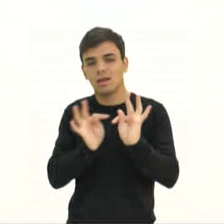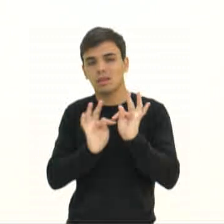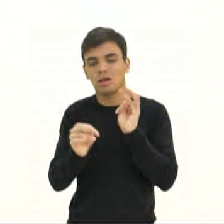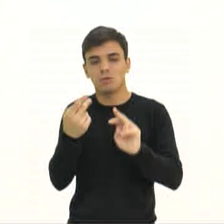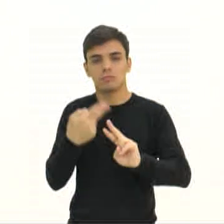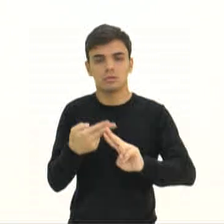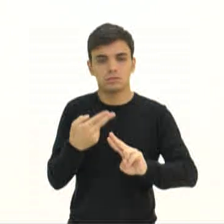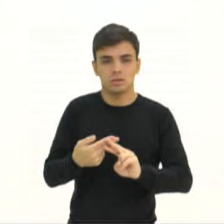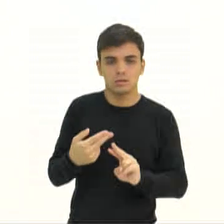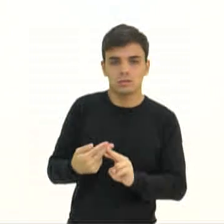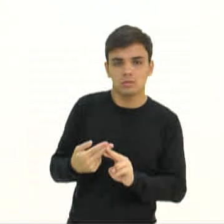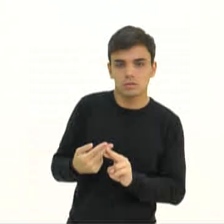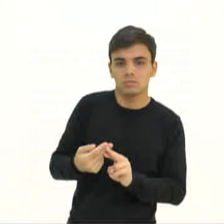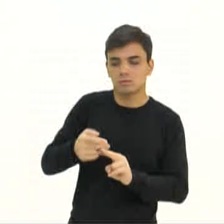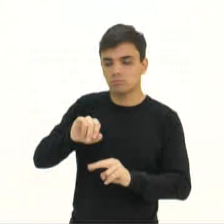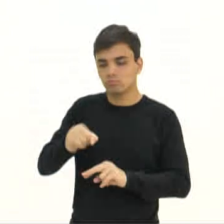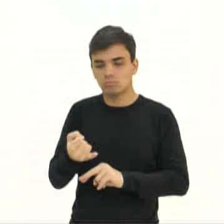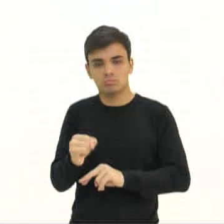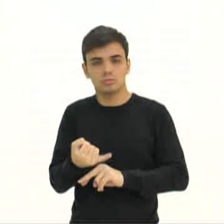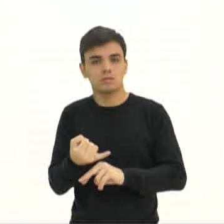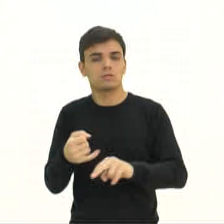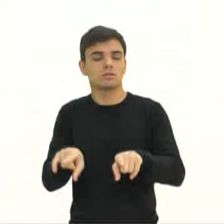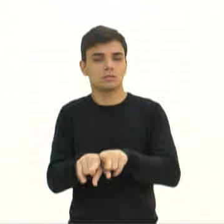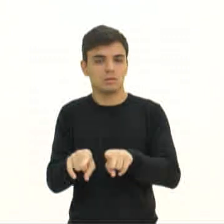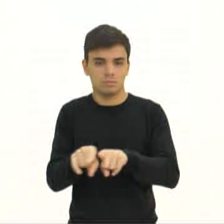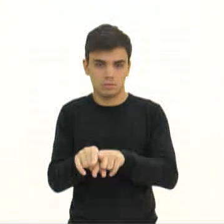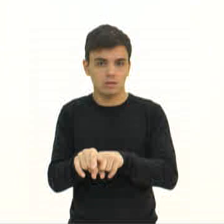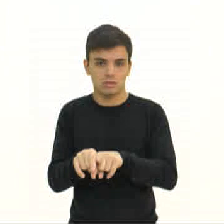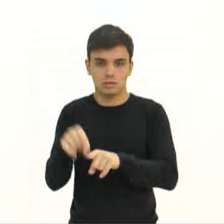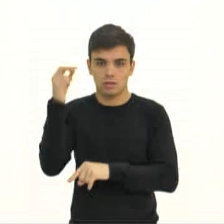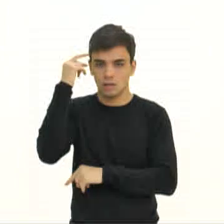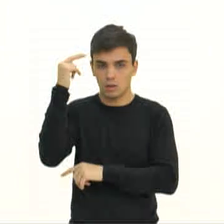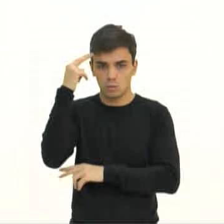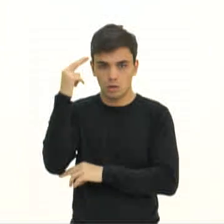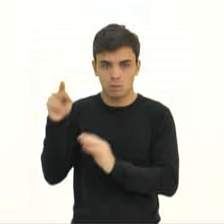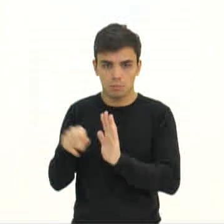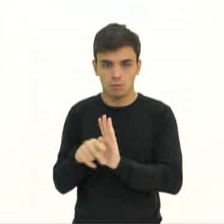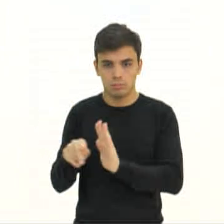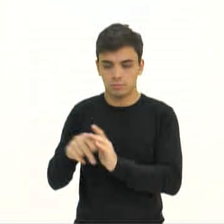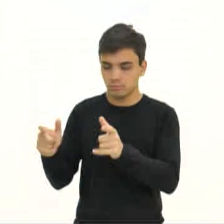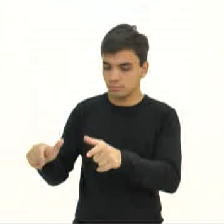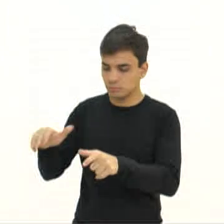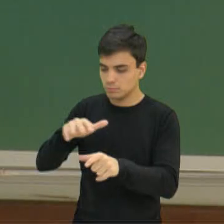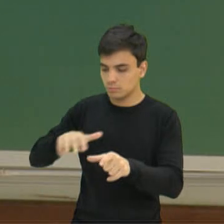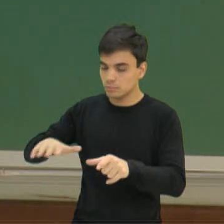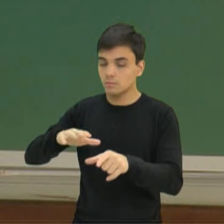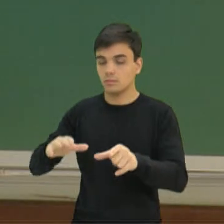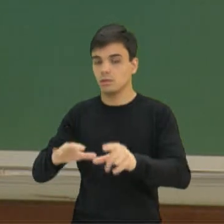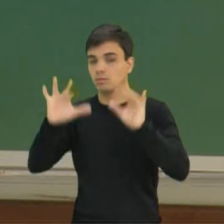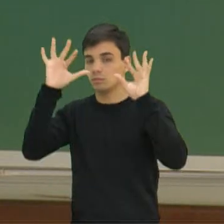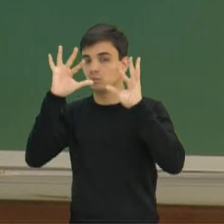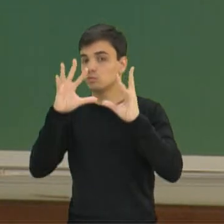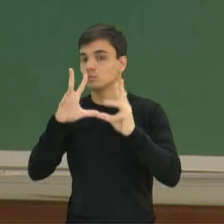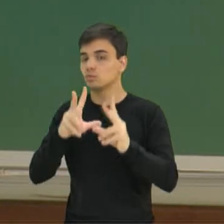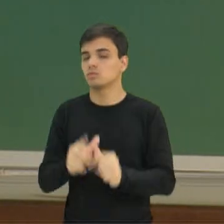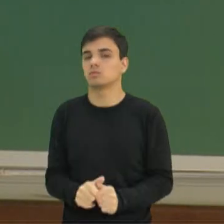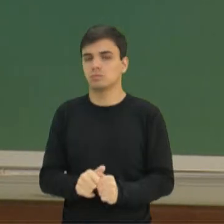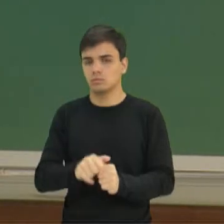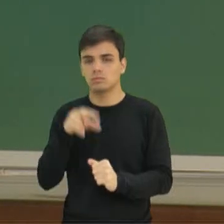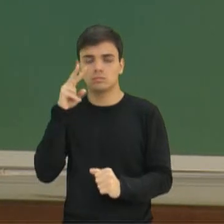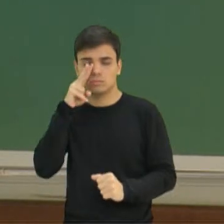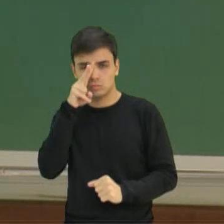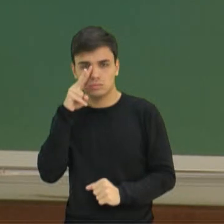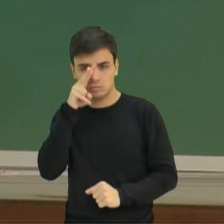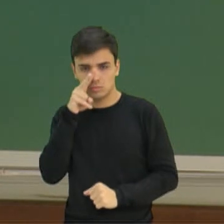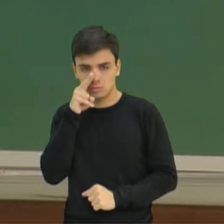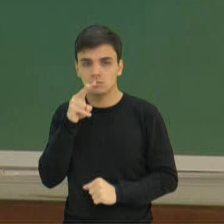a irrigação ou para a exploração dos recursos naturais daquela área. Então, tudo isso vai intensificar